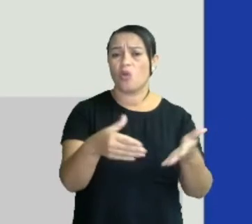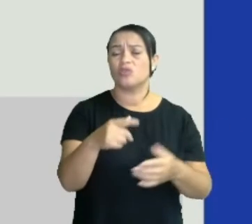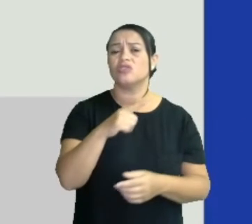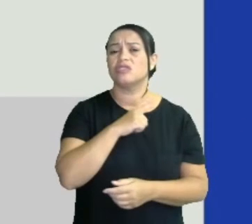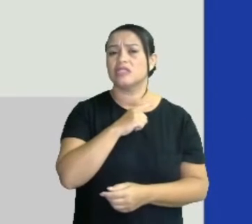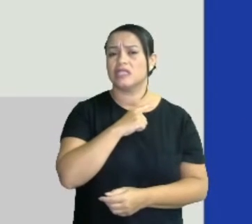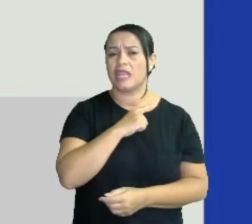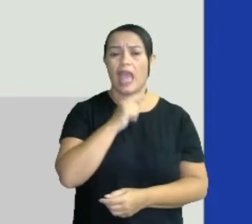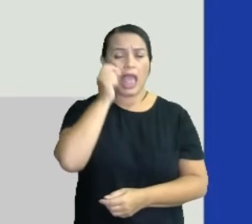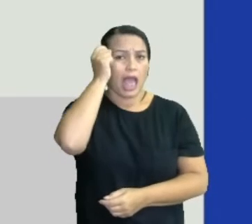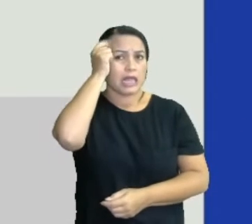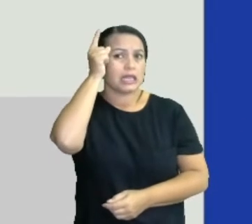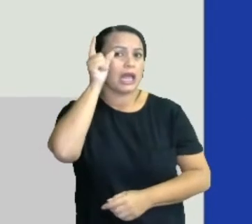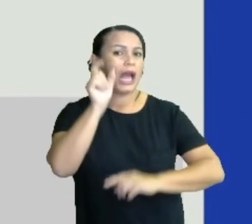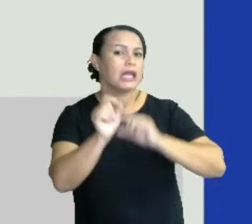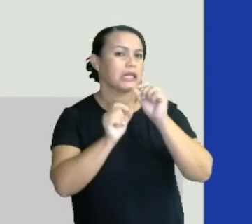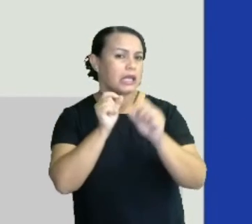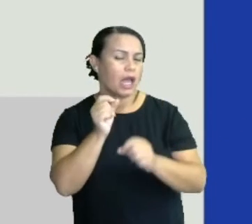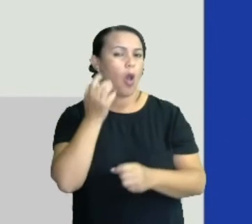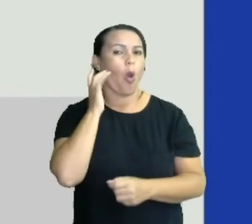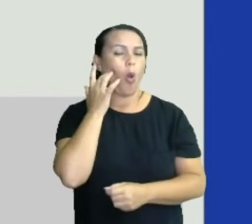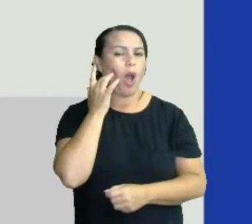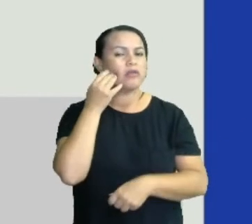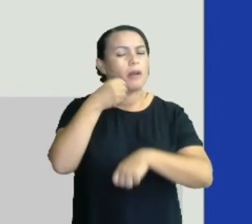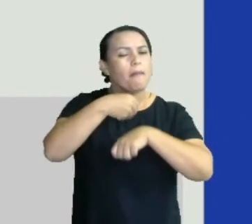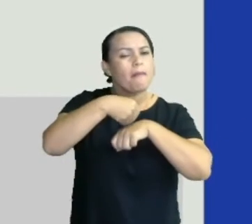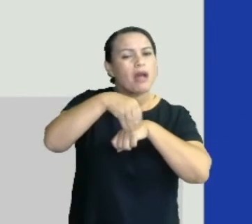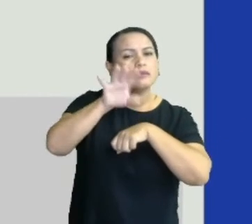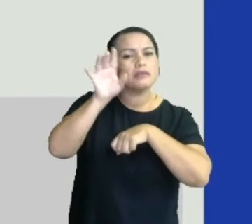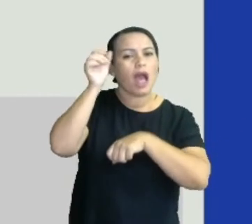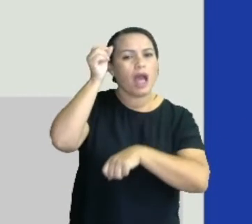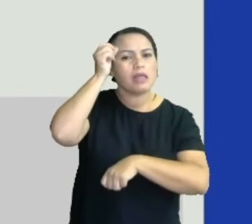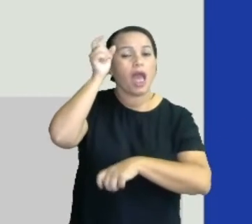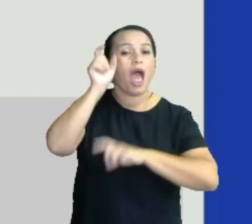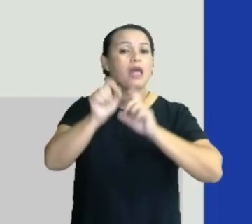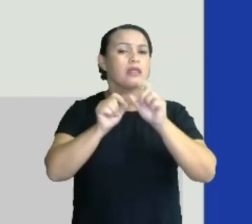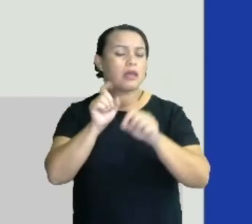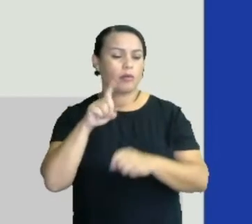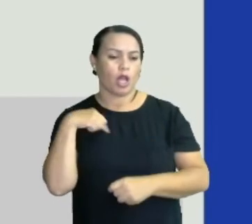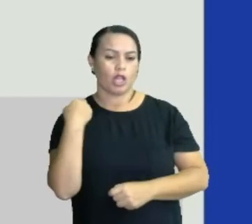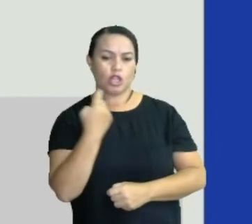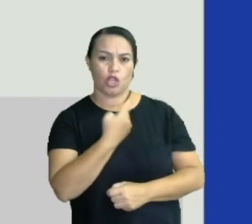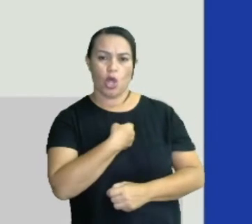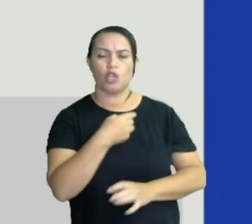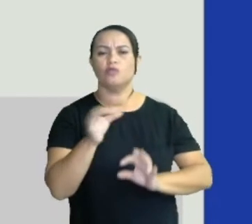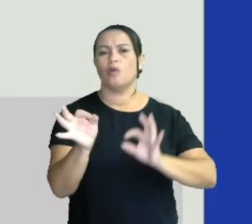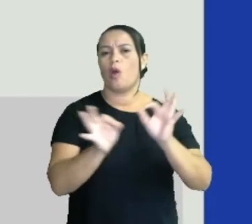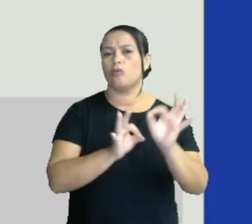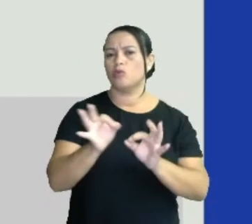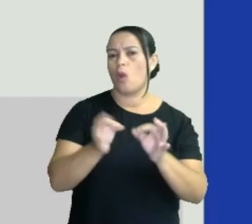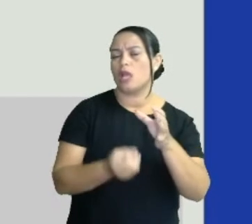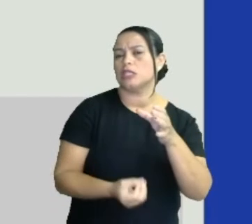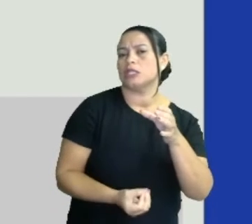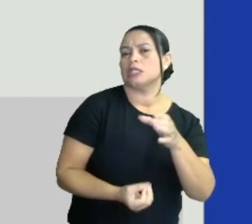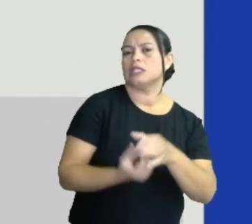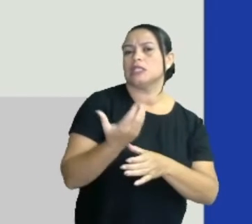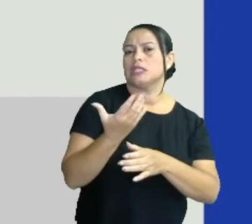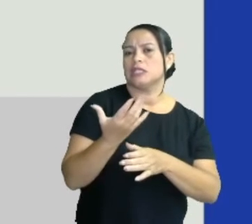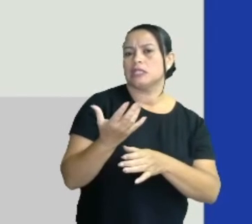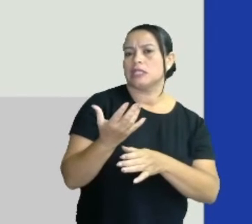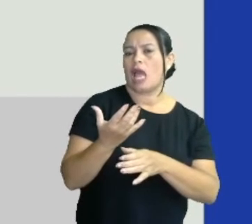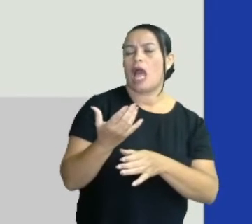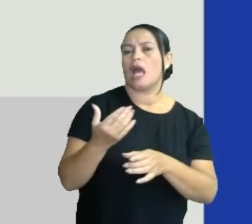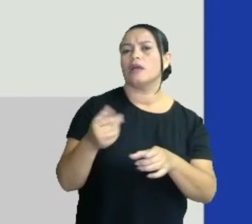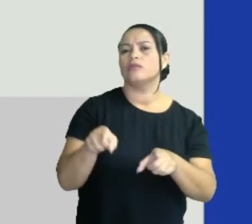se tem a ideia, ou se quer passar uma ideia de que porque fomos colonizados e